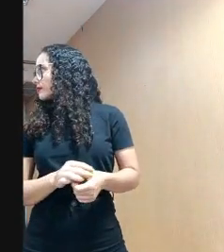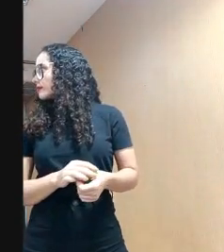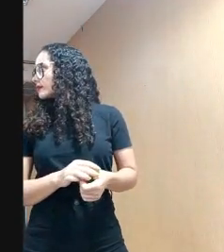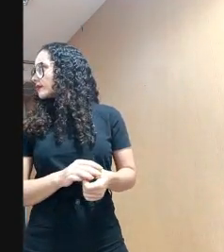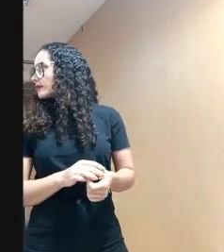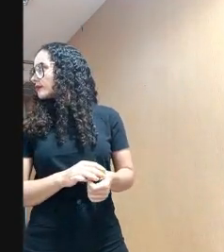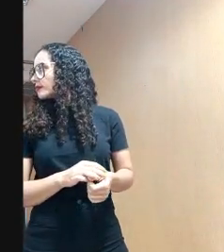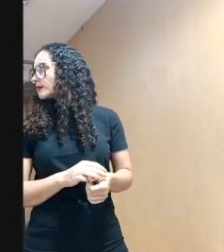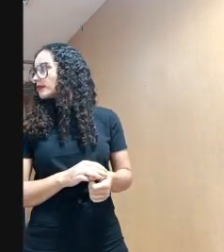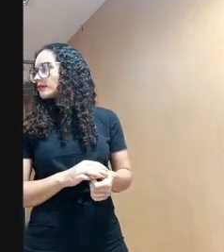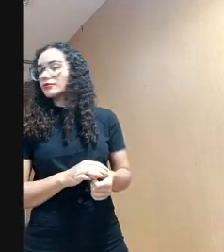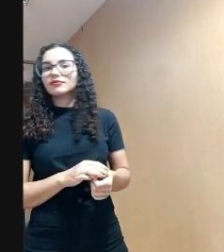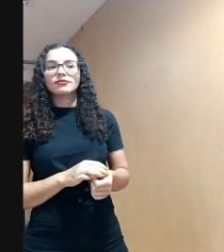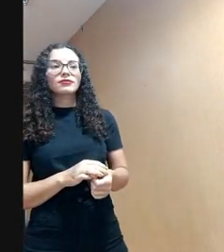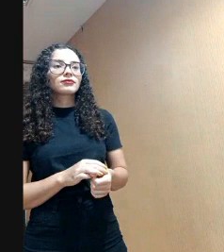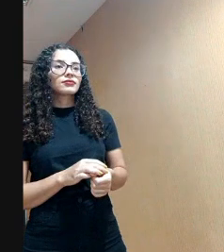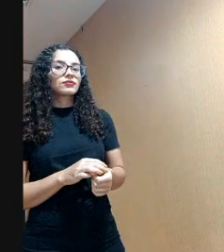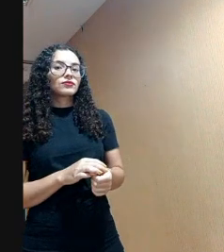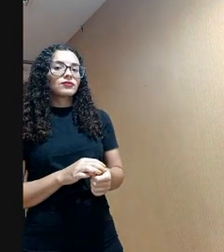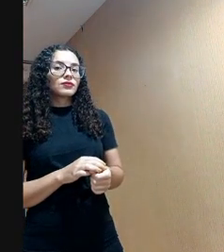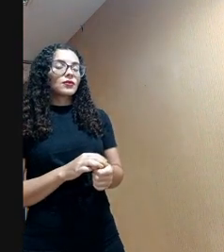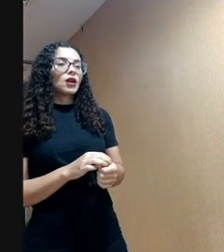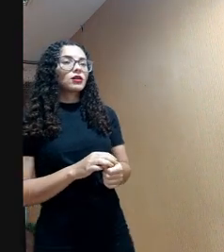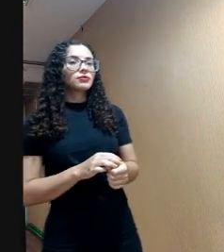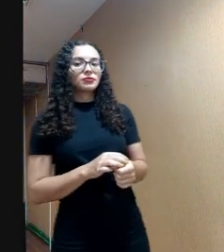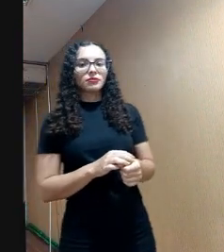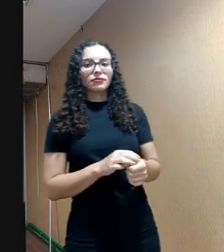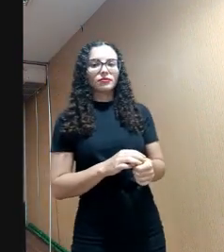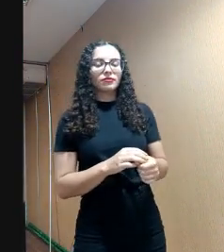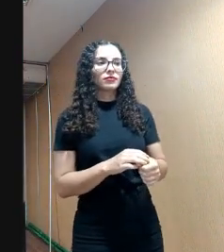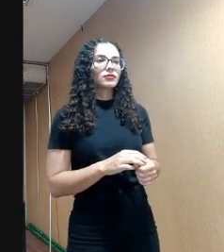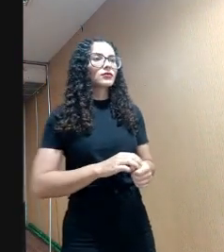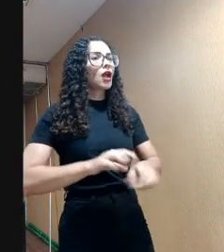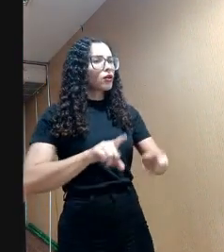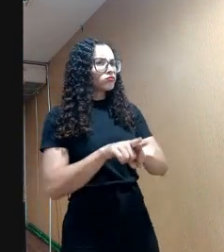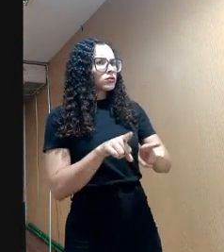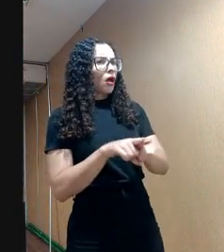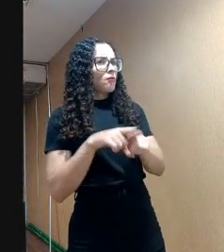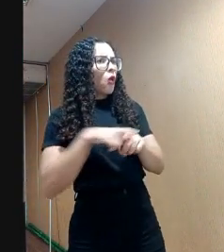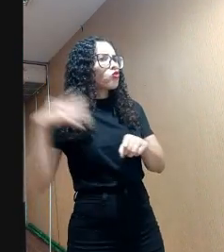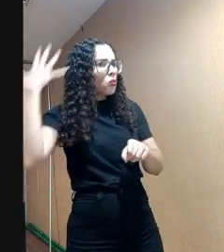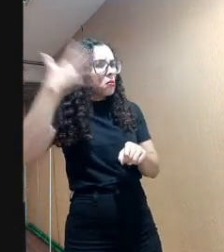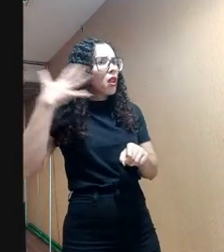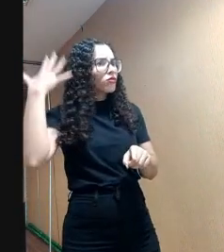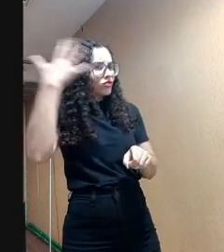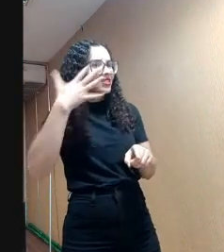fora os palestrantes, né, que também, por conta de ser remoto, a